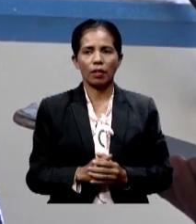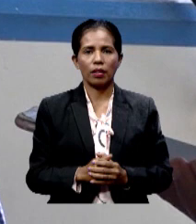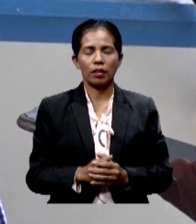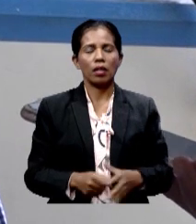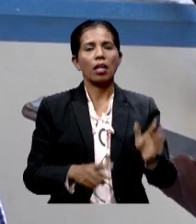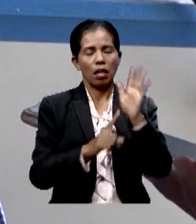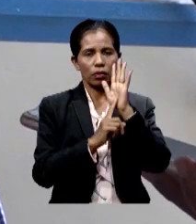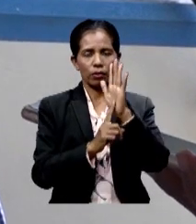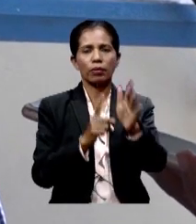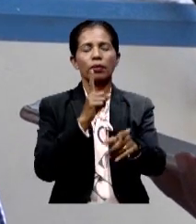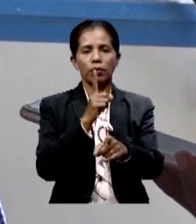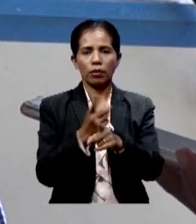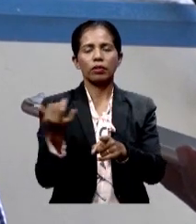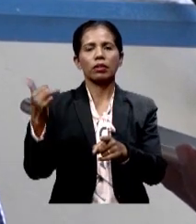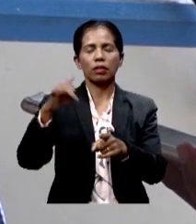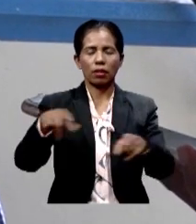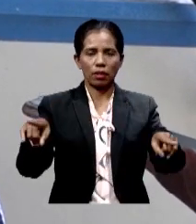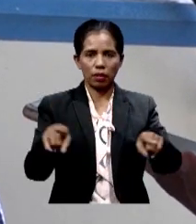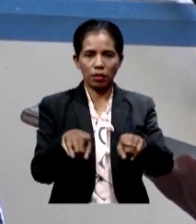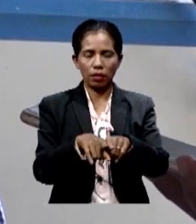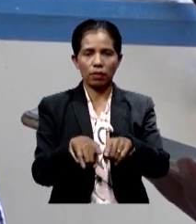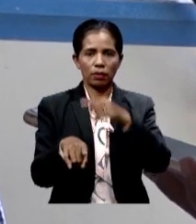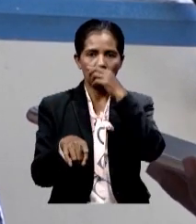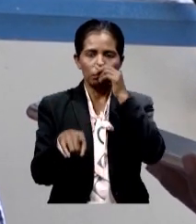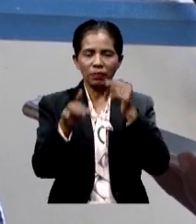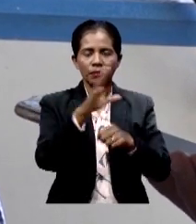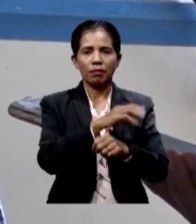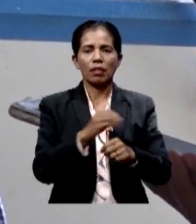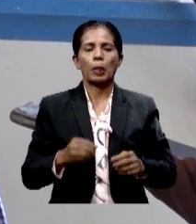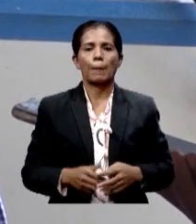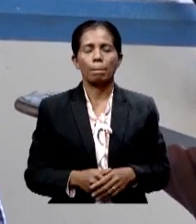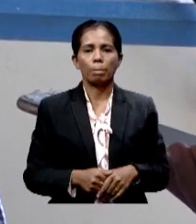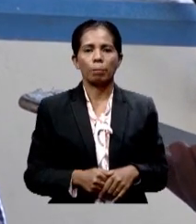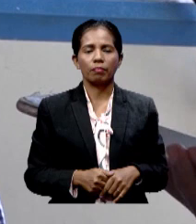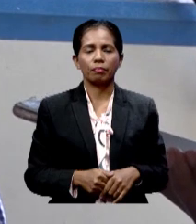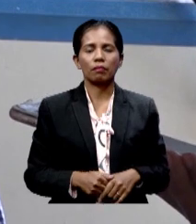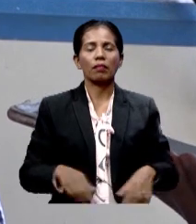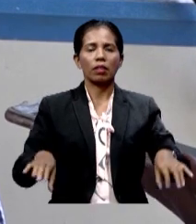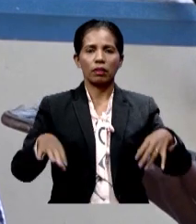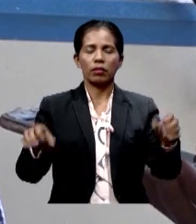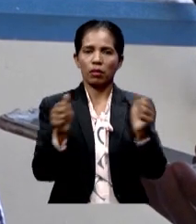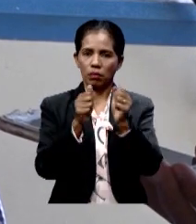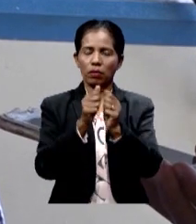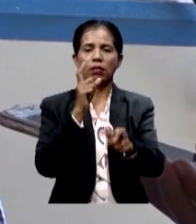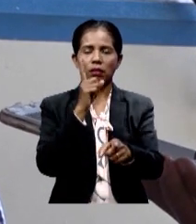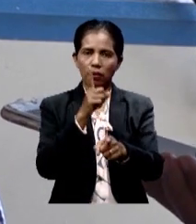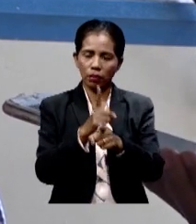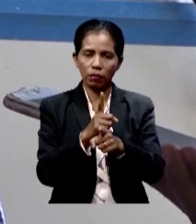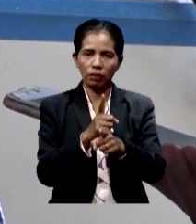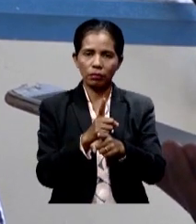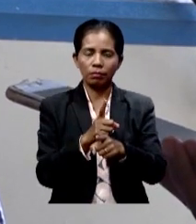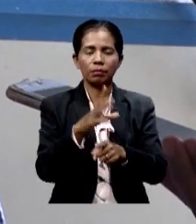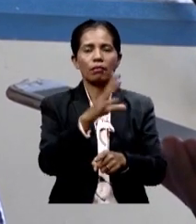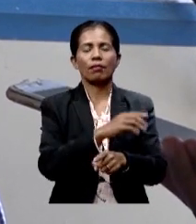manifesta duni sirne posição nida nebe maka beledehan cooperativo Teves e ao mesmo